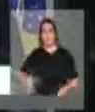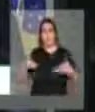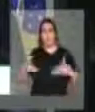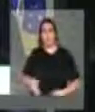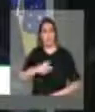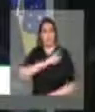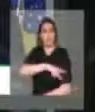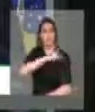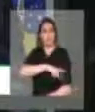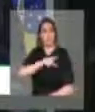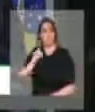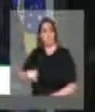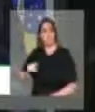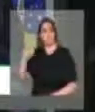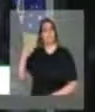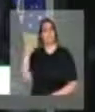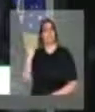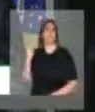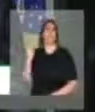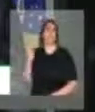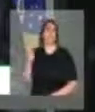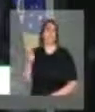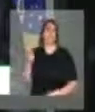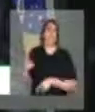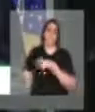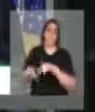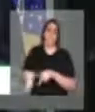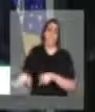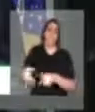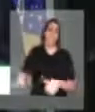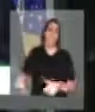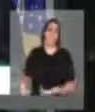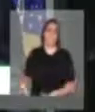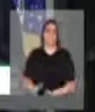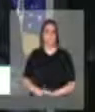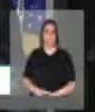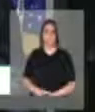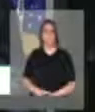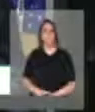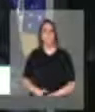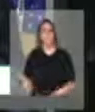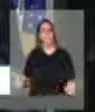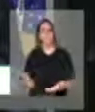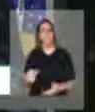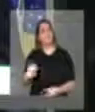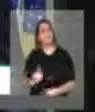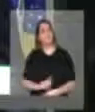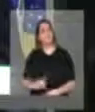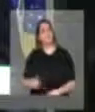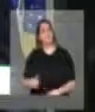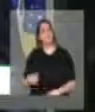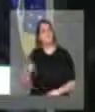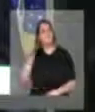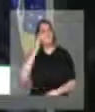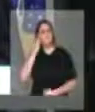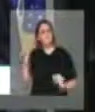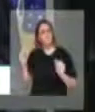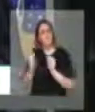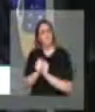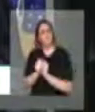Estado, tá certo? Então, nós estamos juntos com esse Piauí que tem hoje